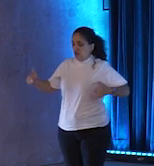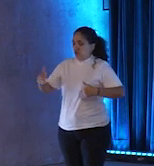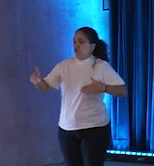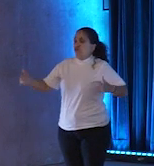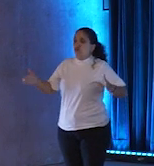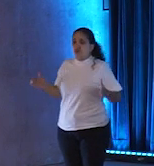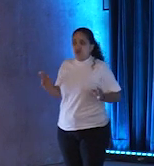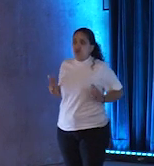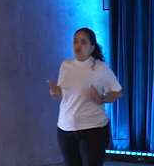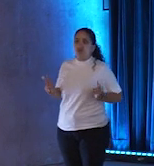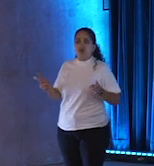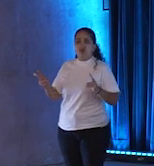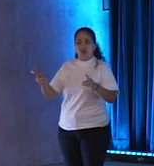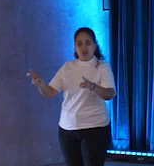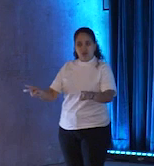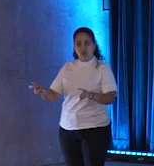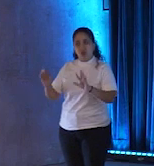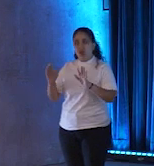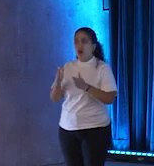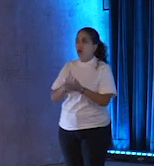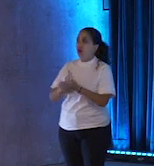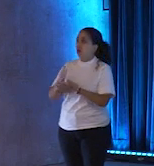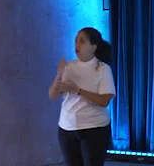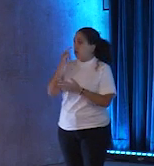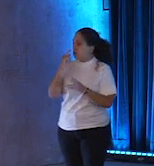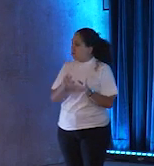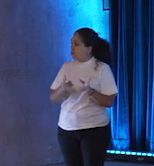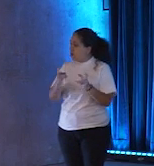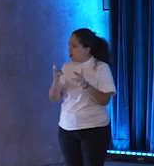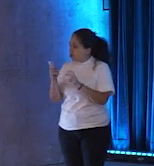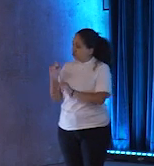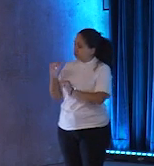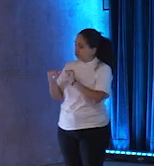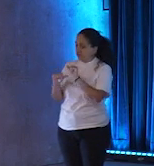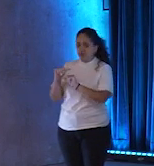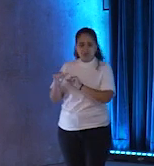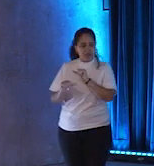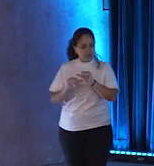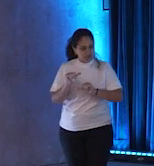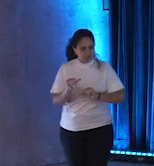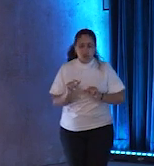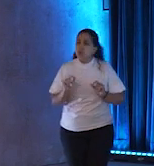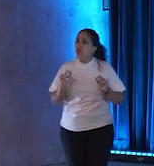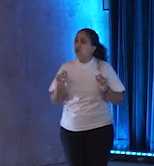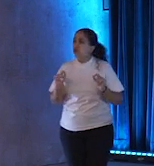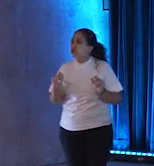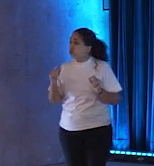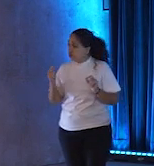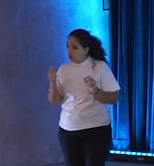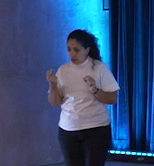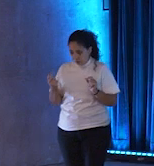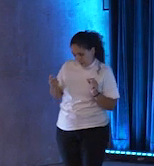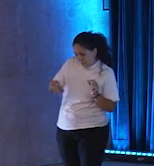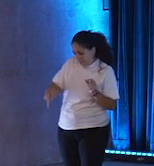tenham continuado a existir, nós começamos a vislumbrar mudanças quando eles ganham pés